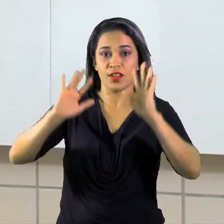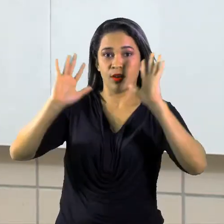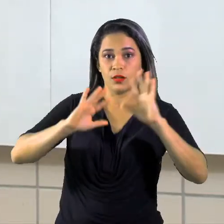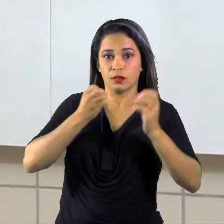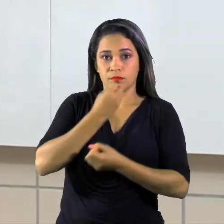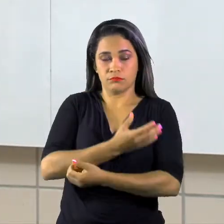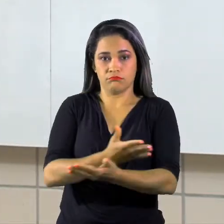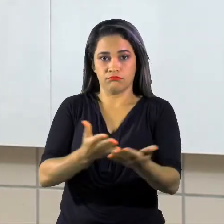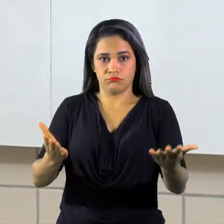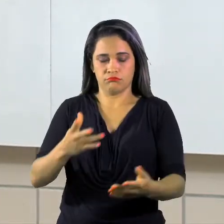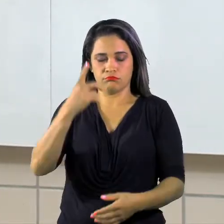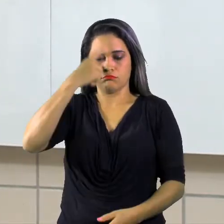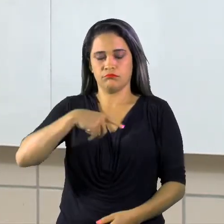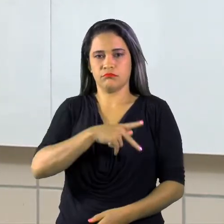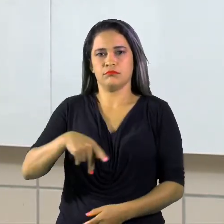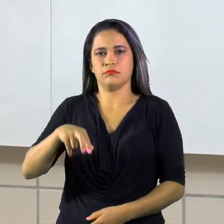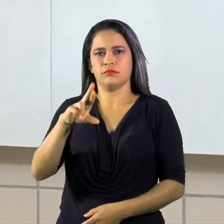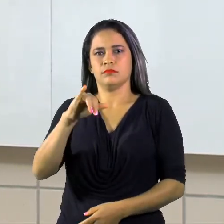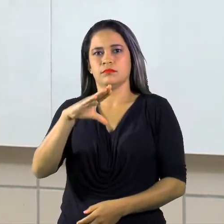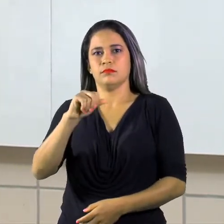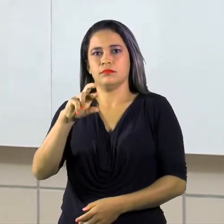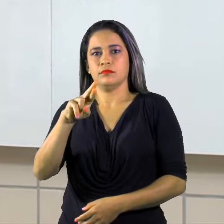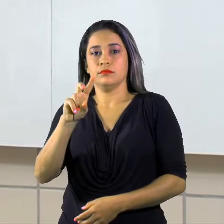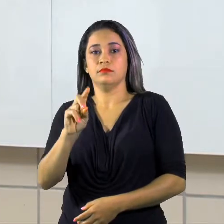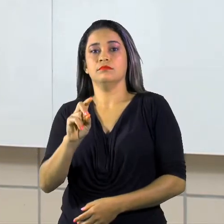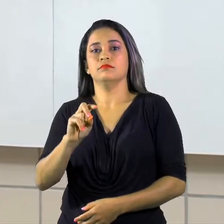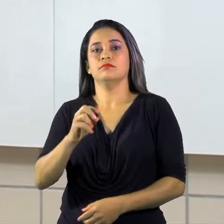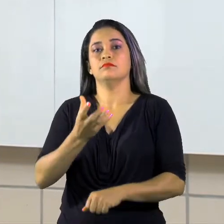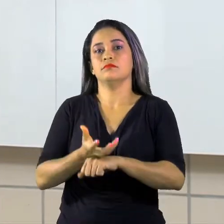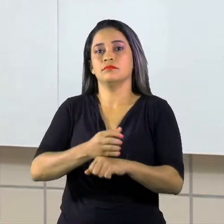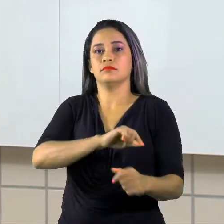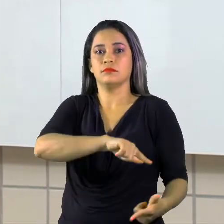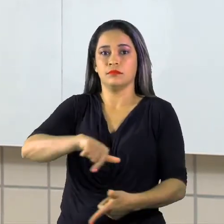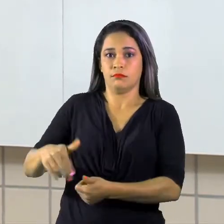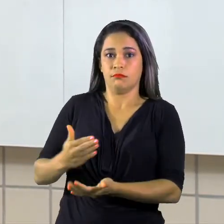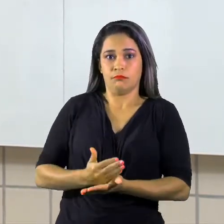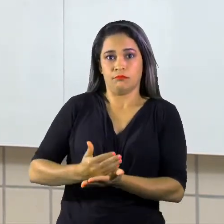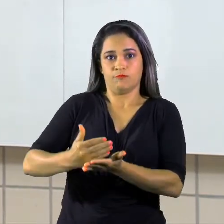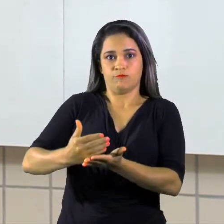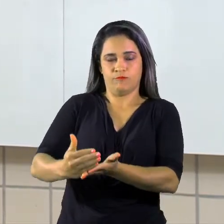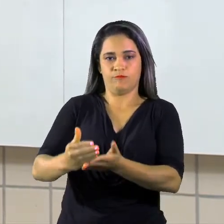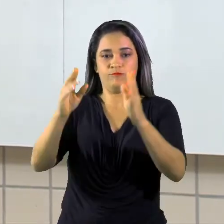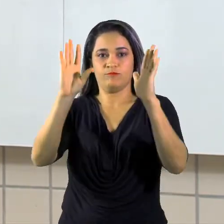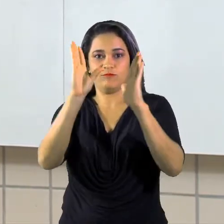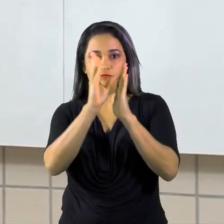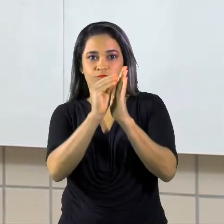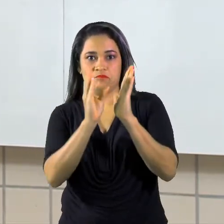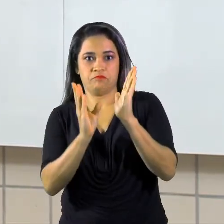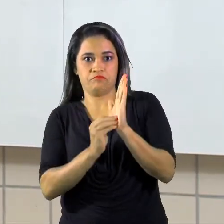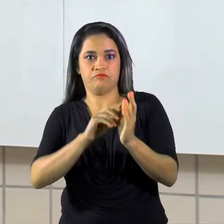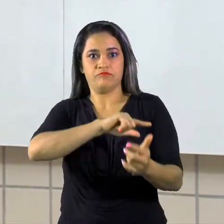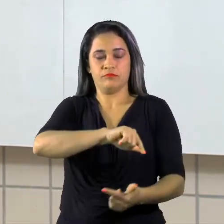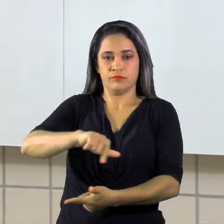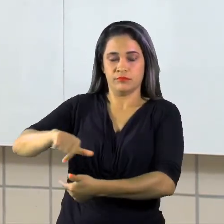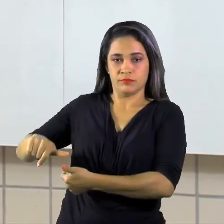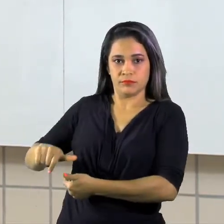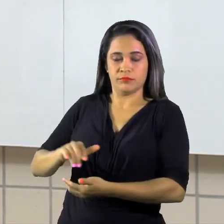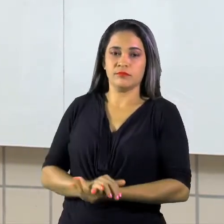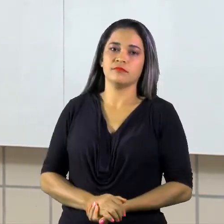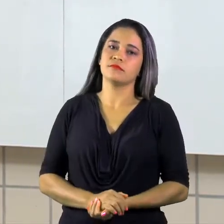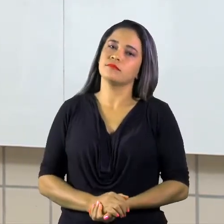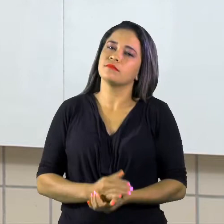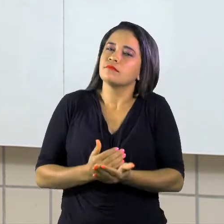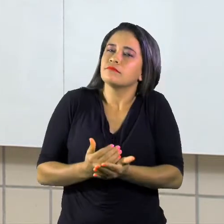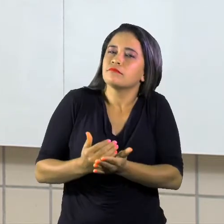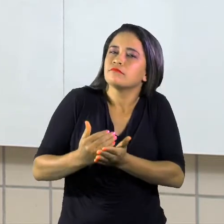Olá a todos, sou o professor Ricardo Marcílio de Geografia. Vim aqui para dar continuidade ao nosso conteúdo de Geografia, para estar